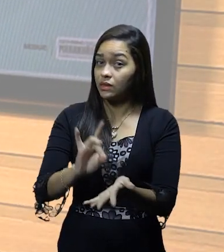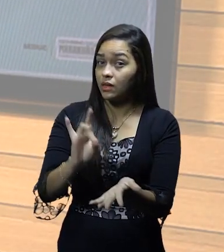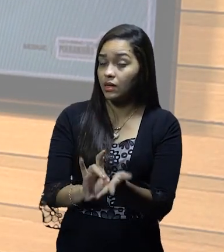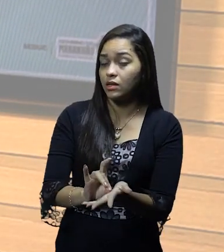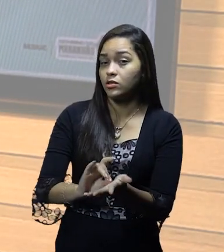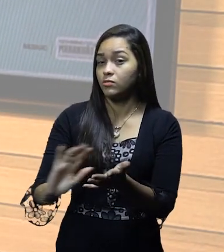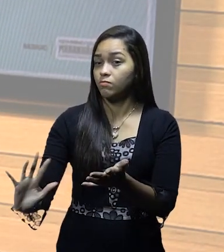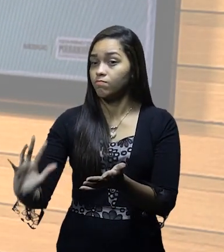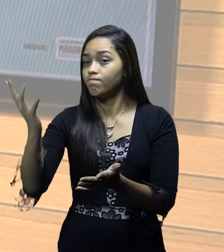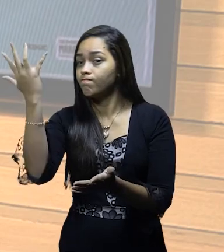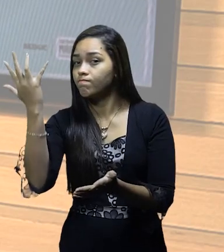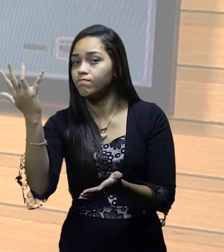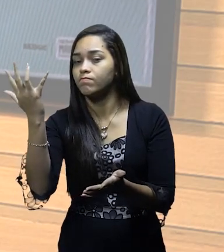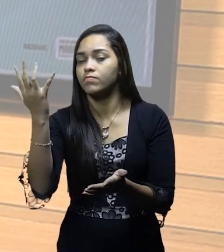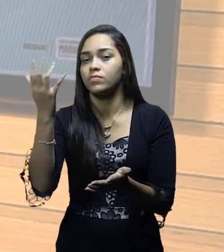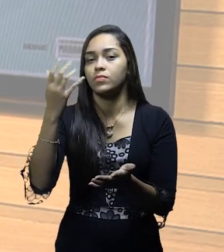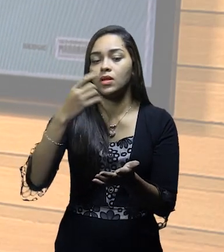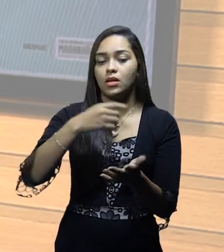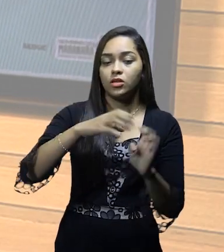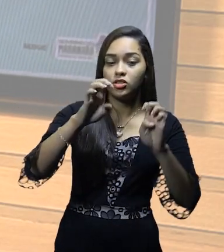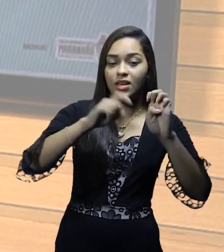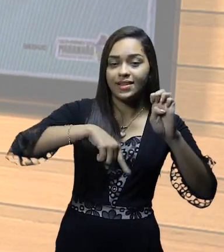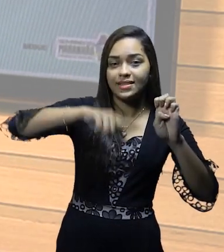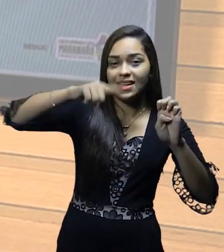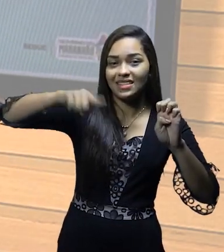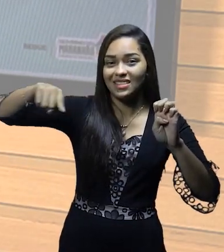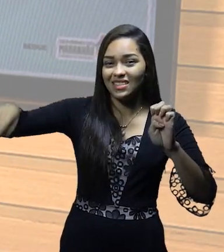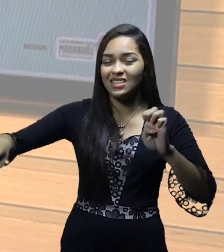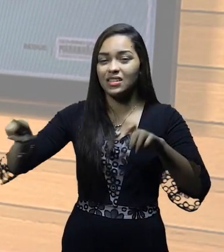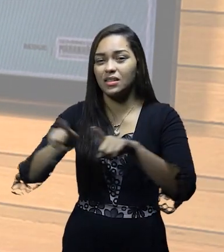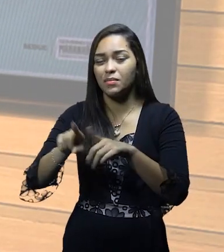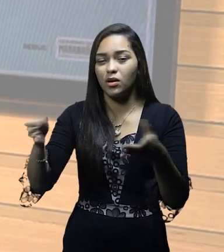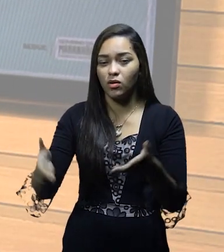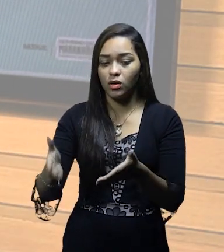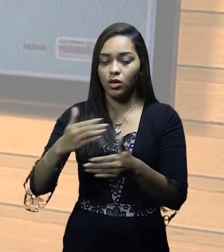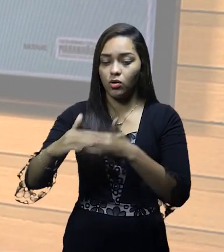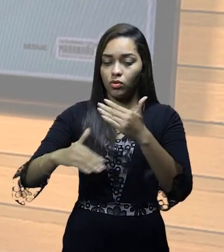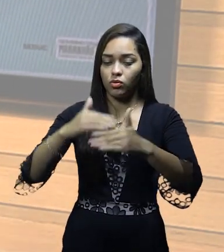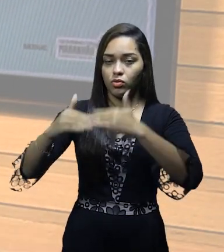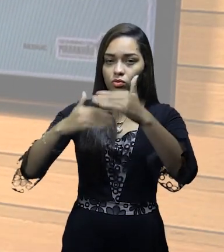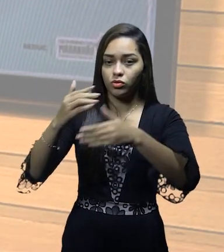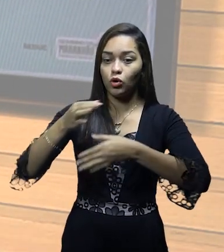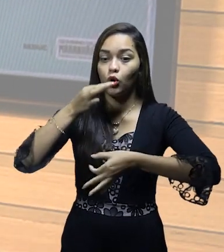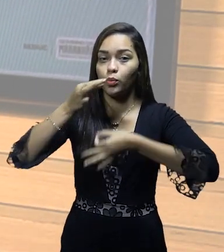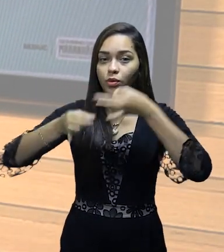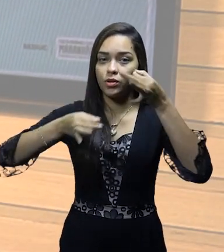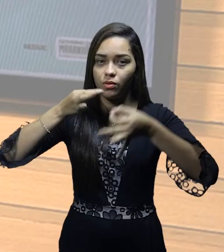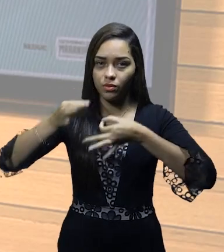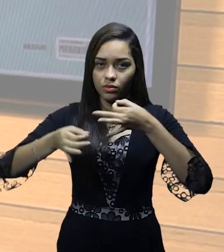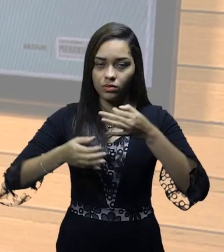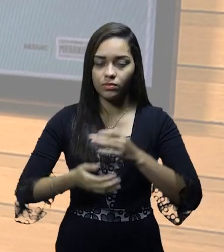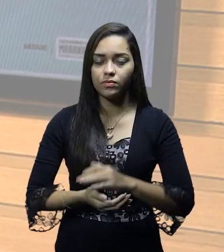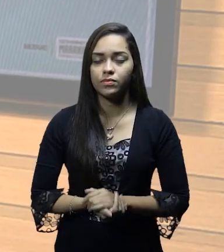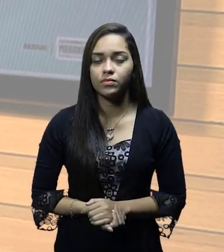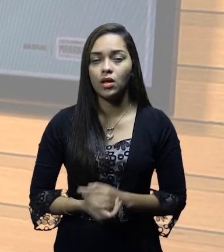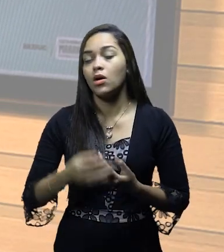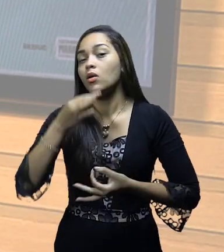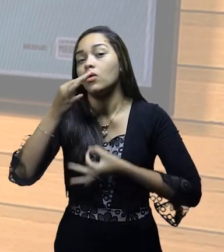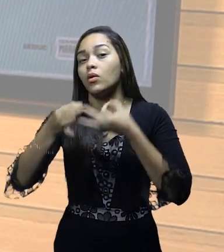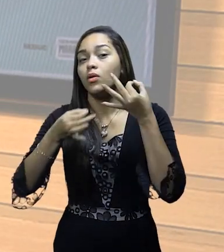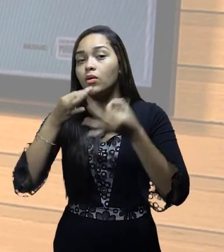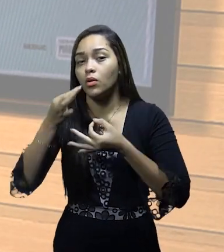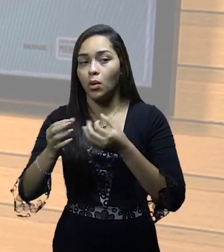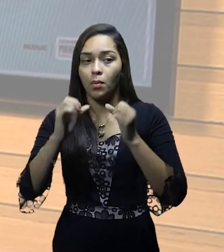de vista se constroem através de fatos, através de dados, e a partir daí